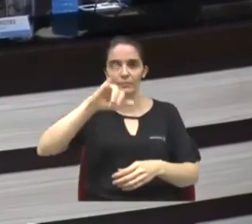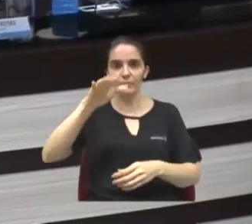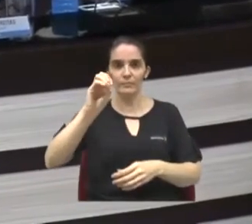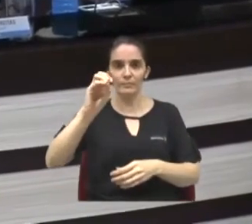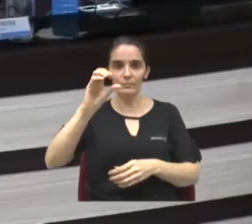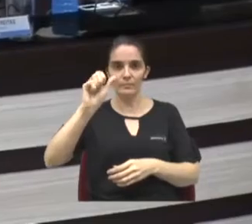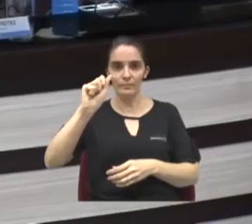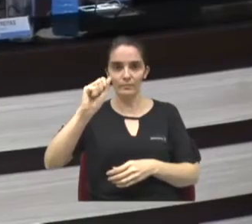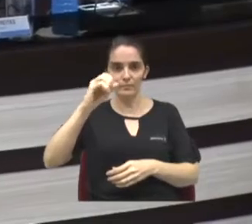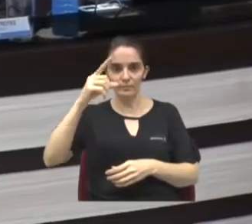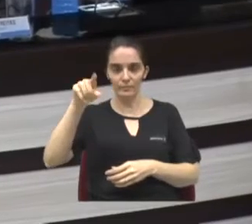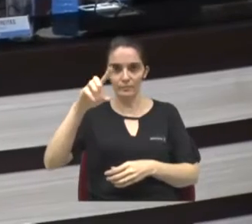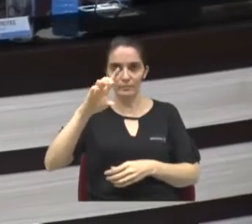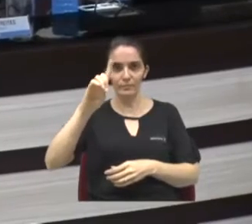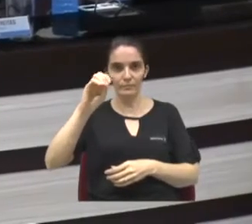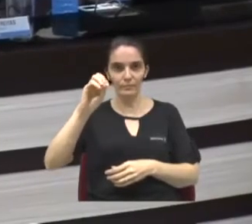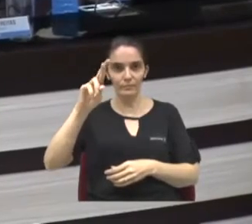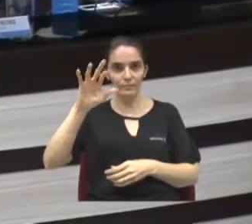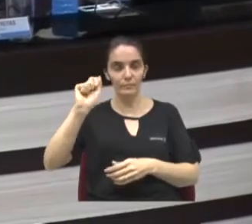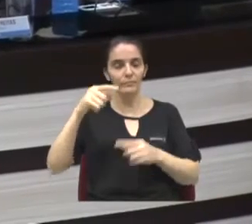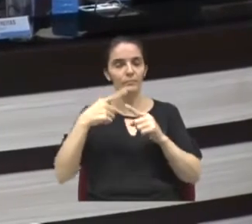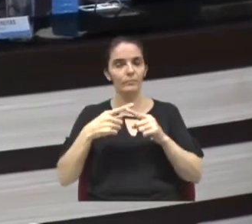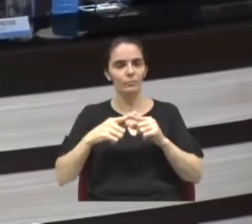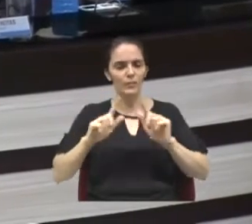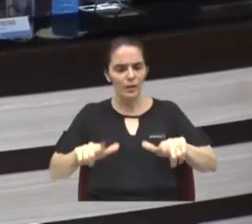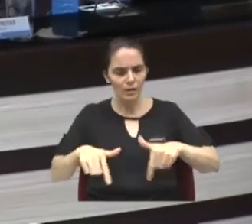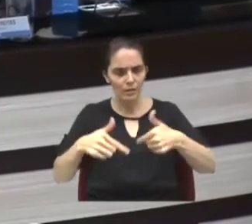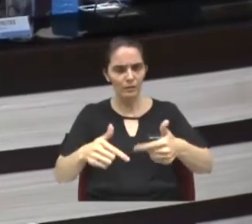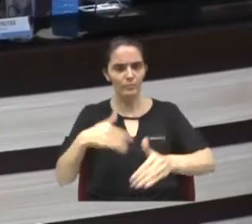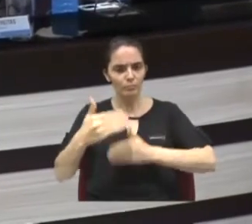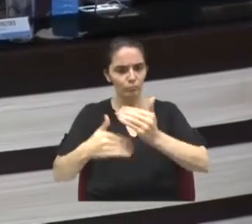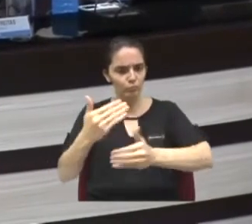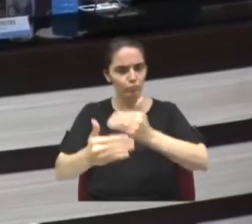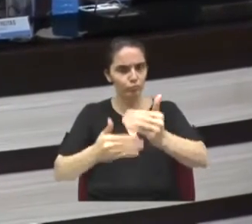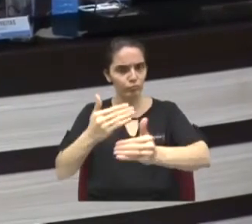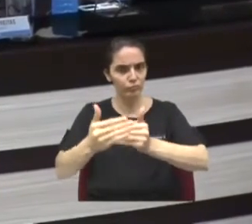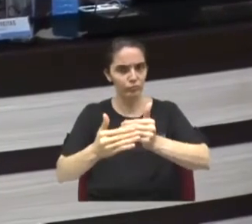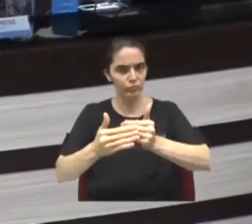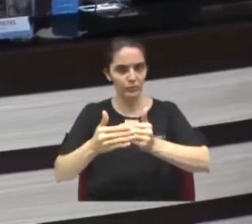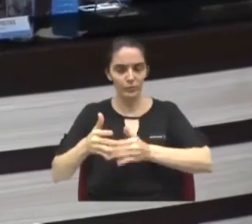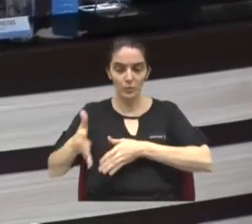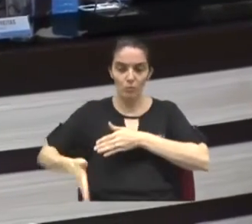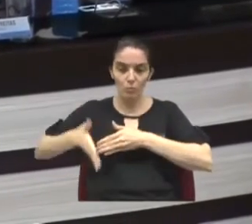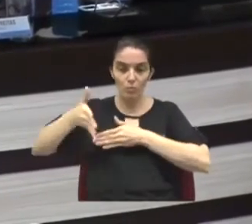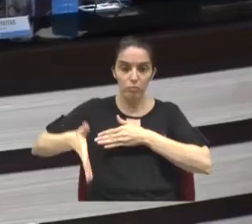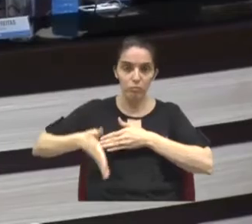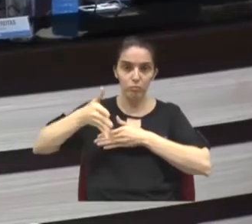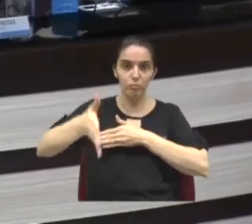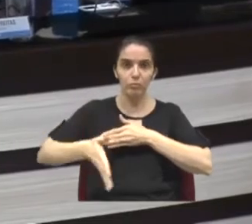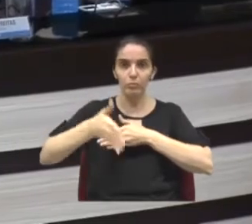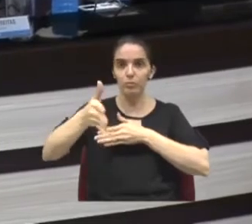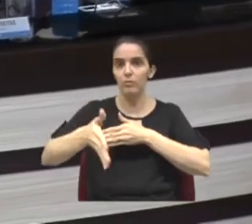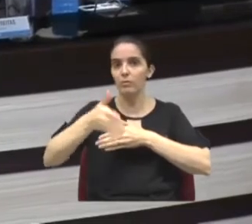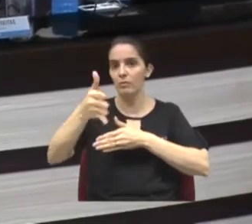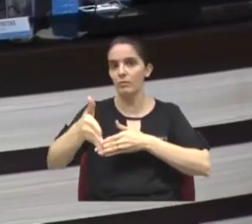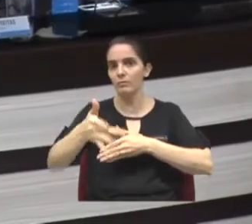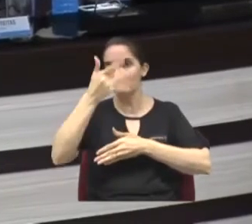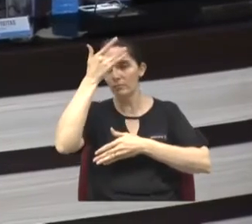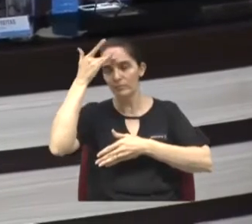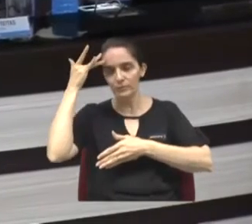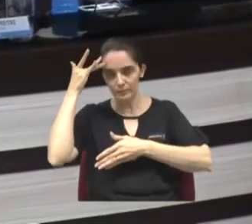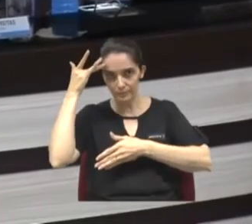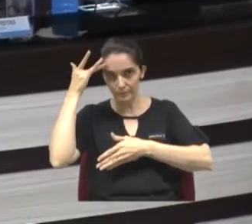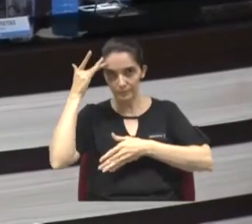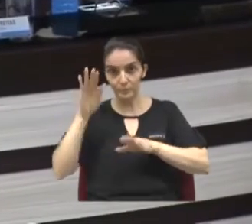Paulo, João Dória, pelo empenho no desenvolvimento de transporte metroferroviário de passageiros